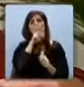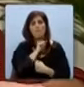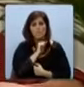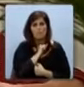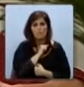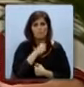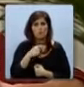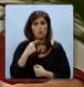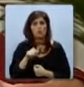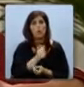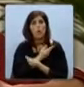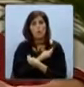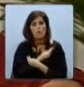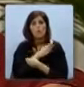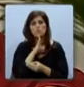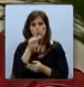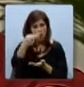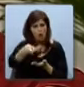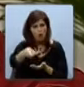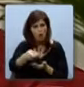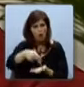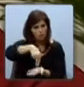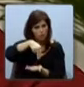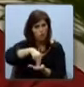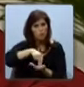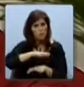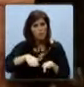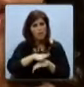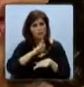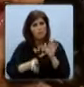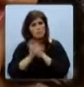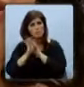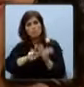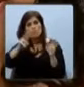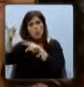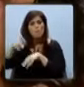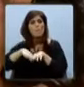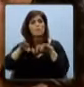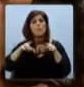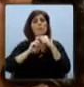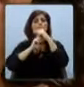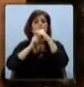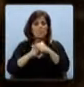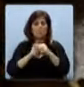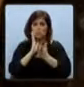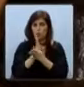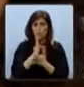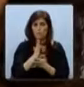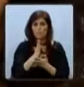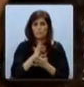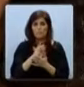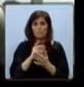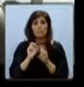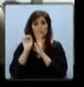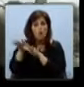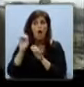tinha um be e ele João nunca saiu da praia e só saiu da praia para ir para o hospital o João saiu da praia uma ambulância para o